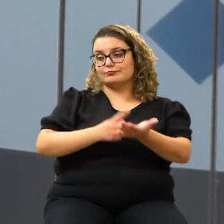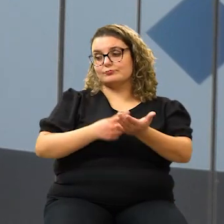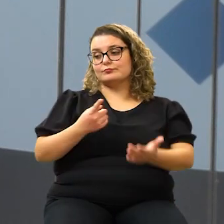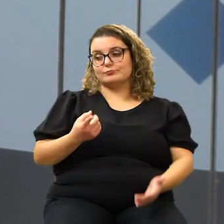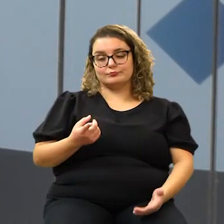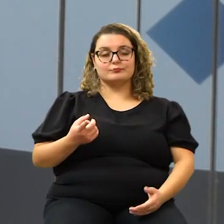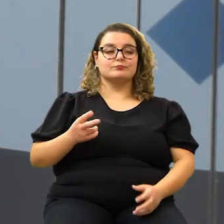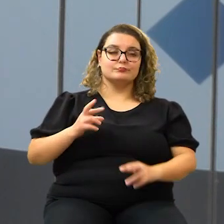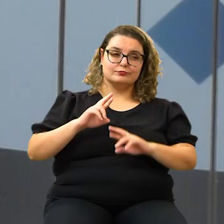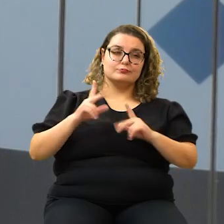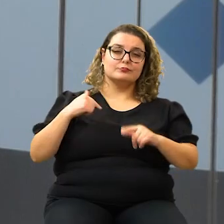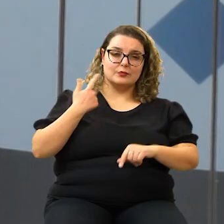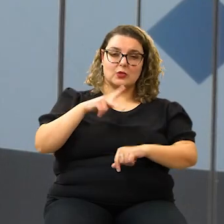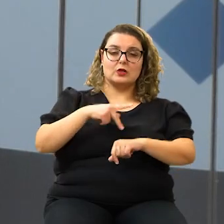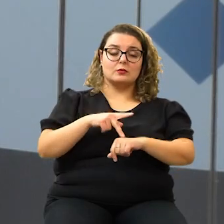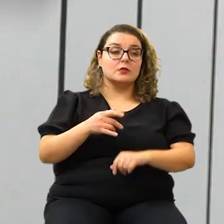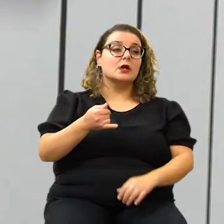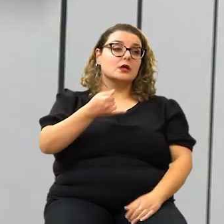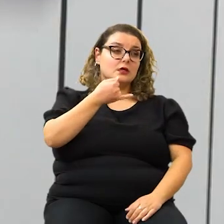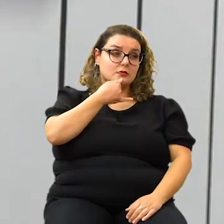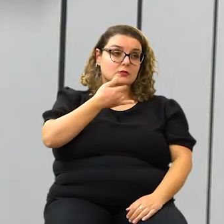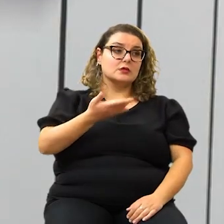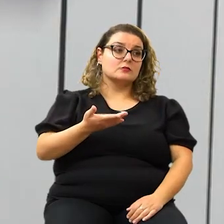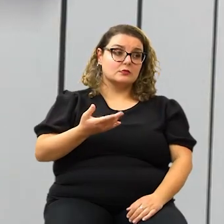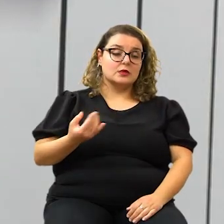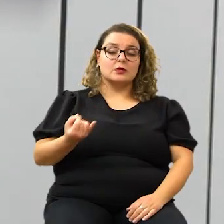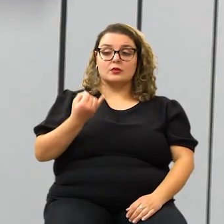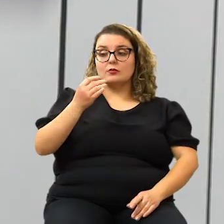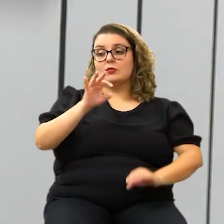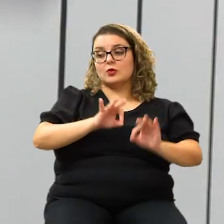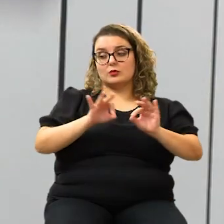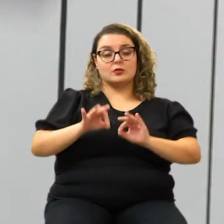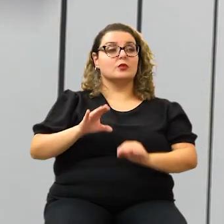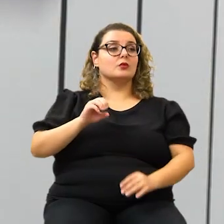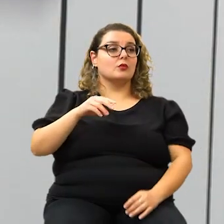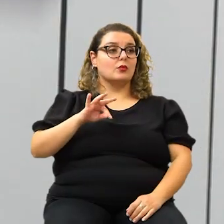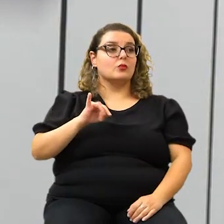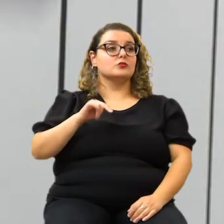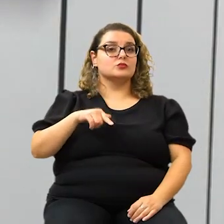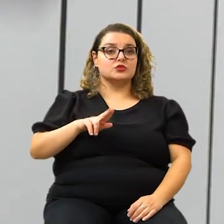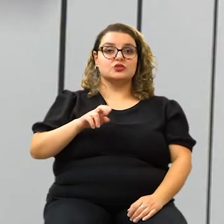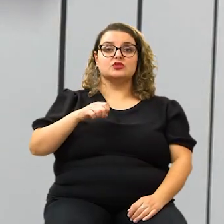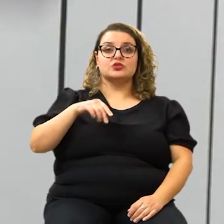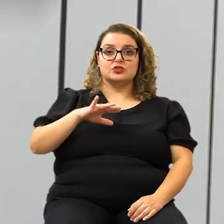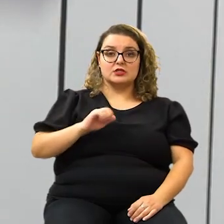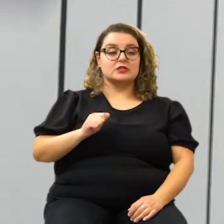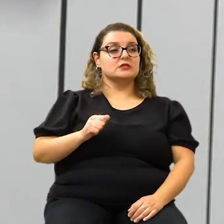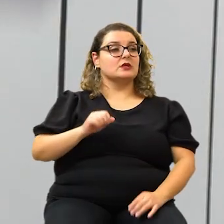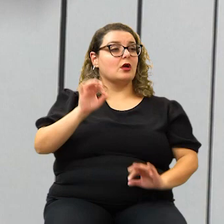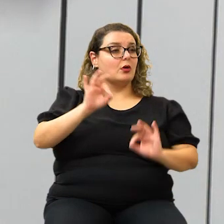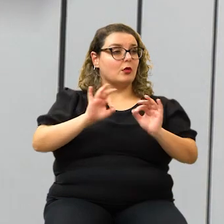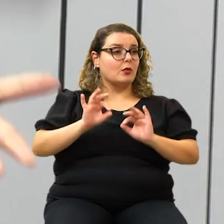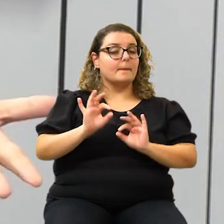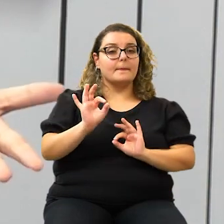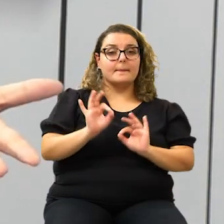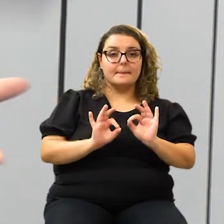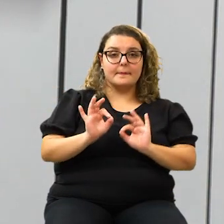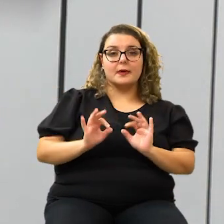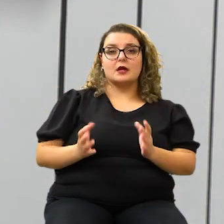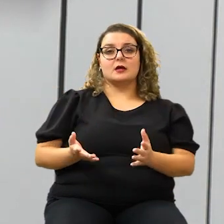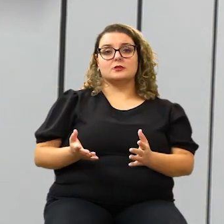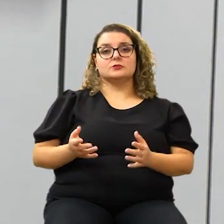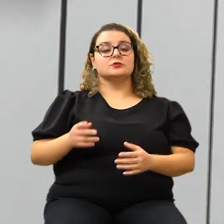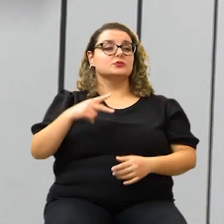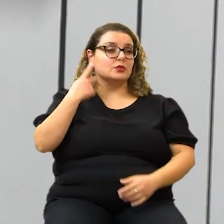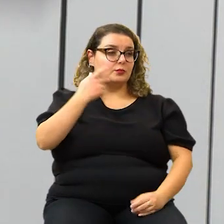excepcional aqui no nosso país. É lamentável, né? A importância de um plano de contingência, um planejamento, preparação da política